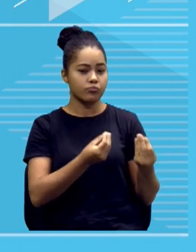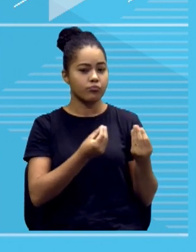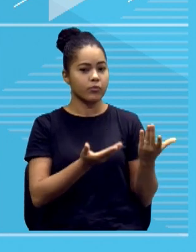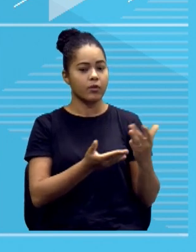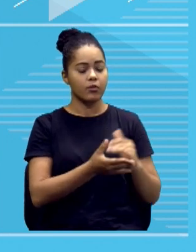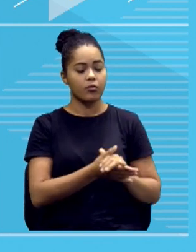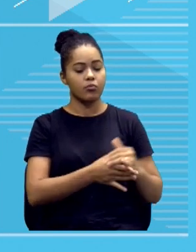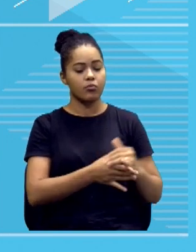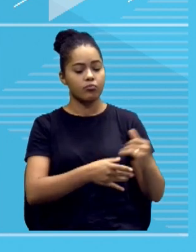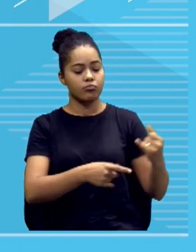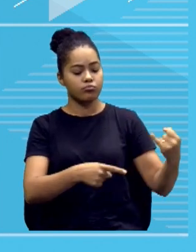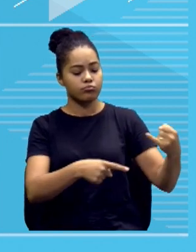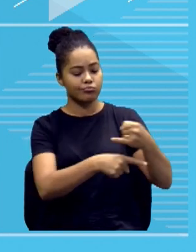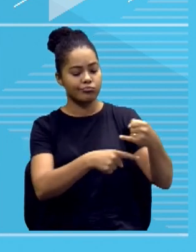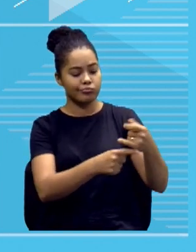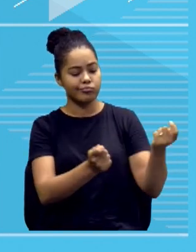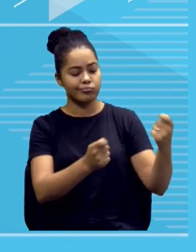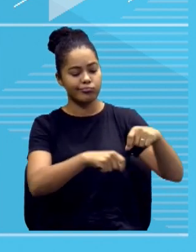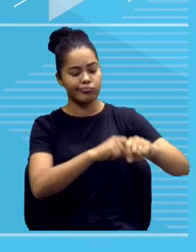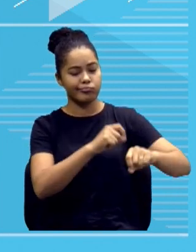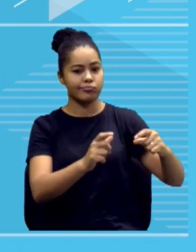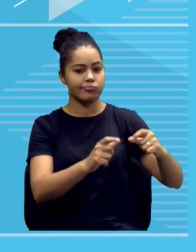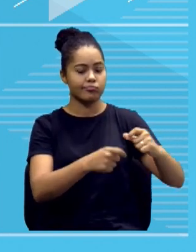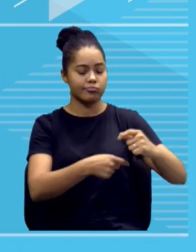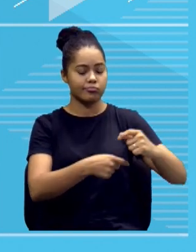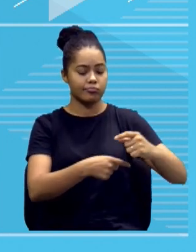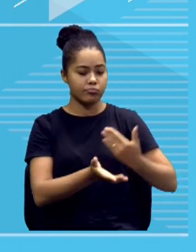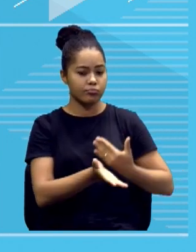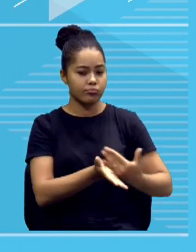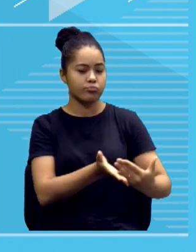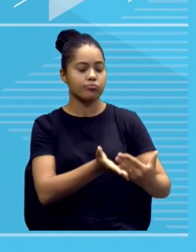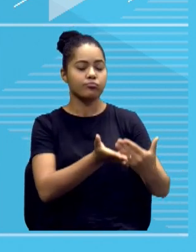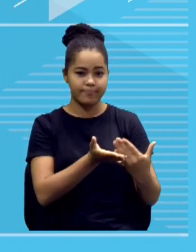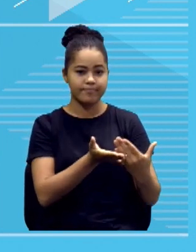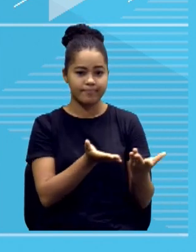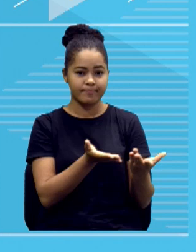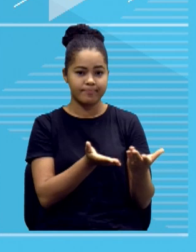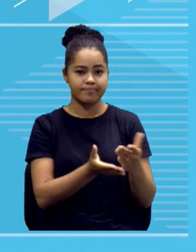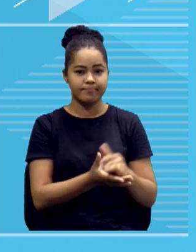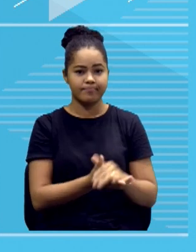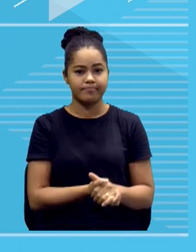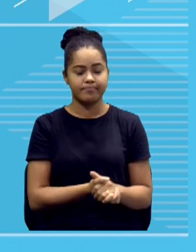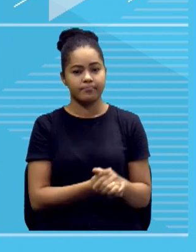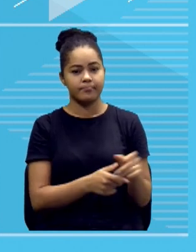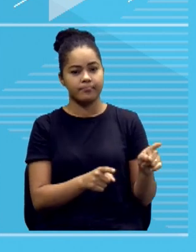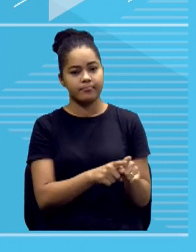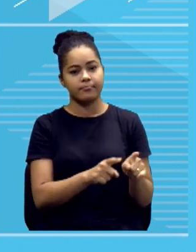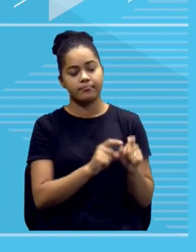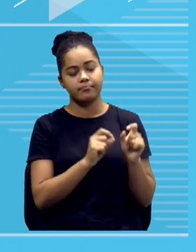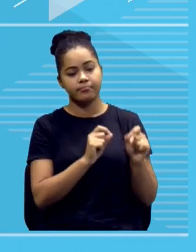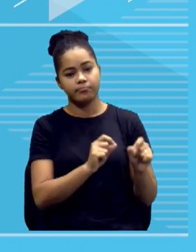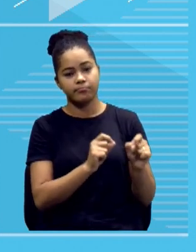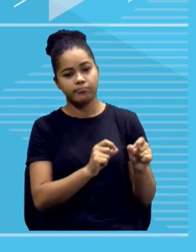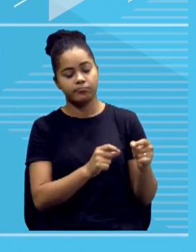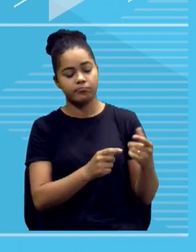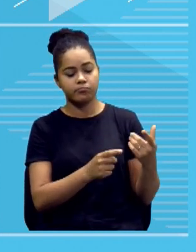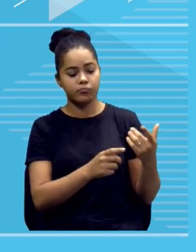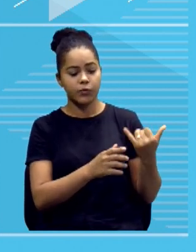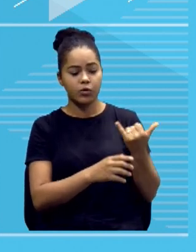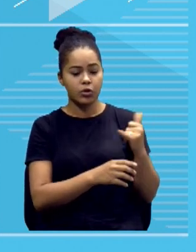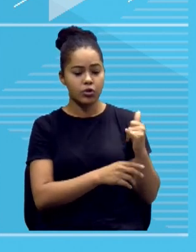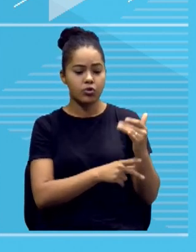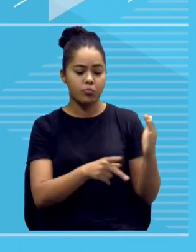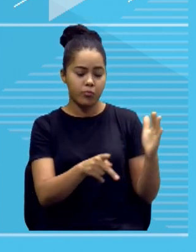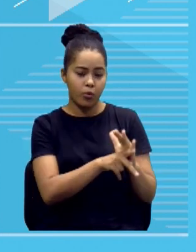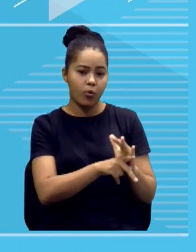que o circuito ligue, tá bom? É ele que vai produzir uma energia que vai fazer com que o circuito inteiro funcione. Então,